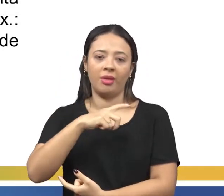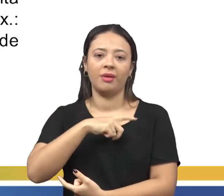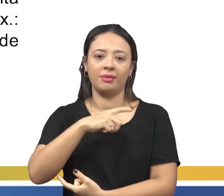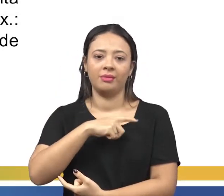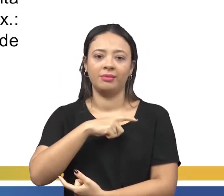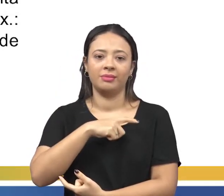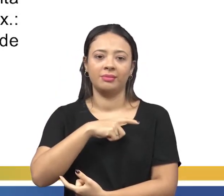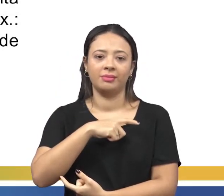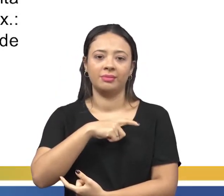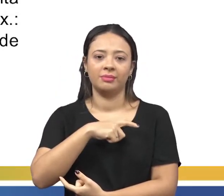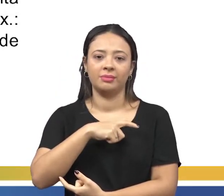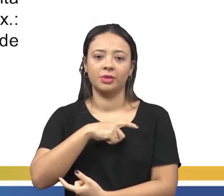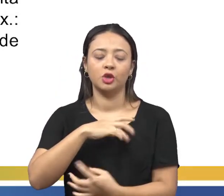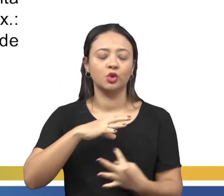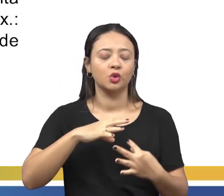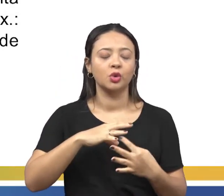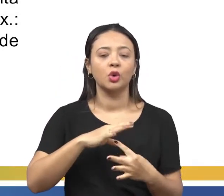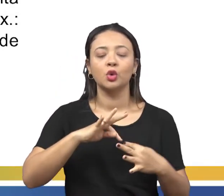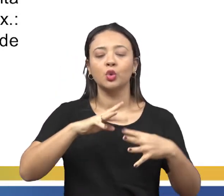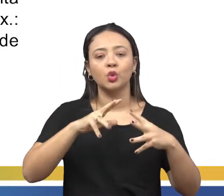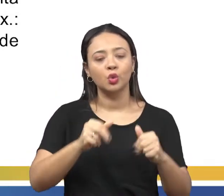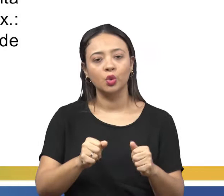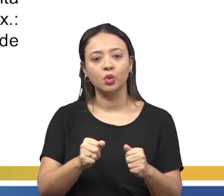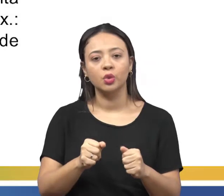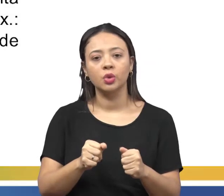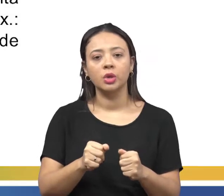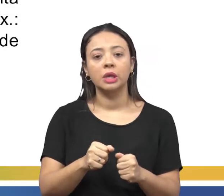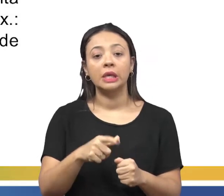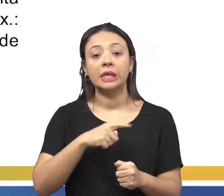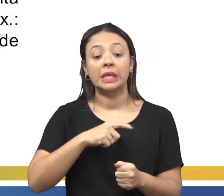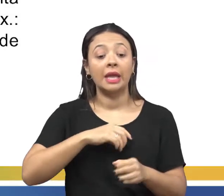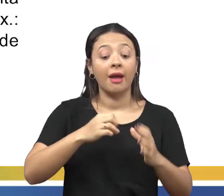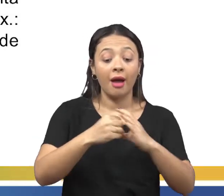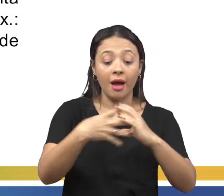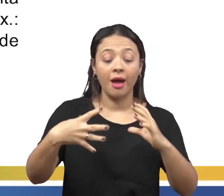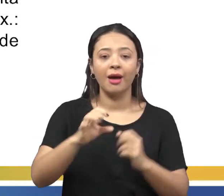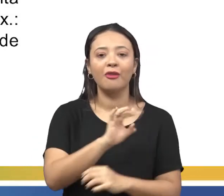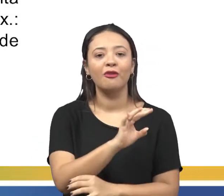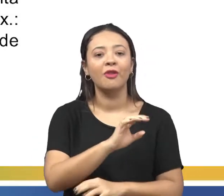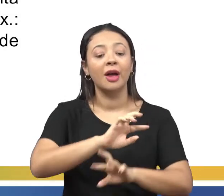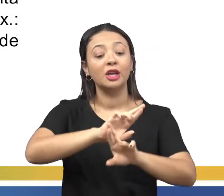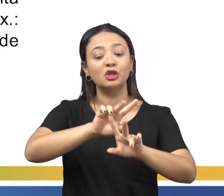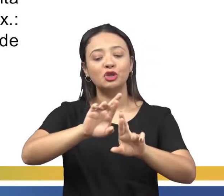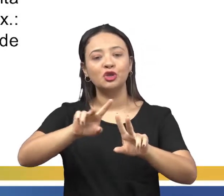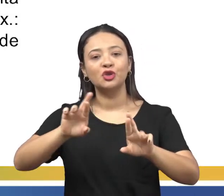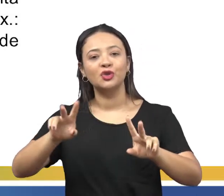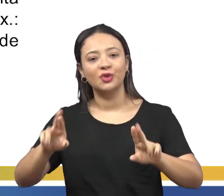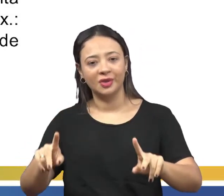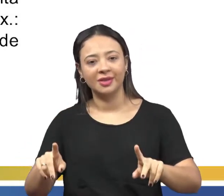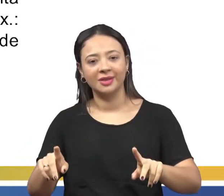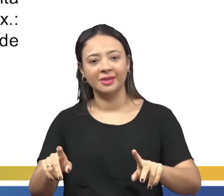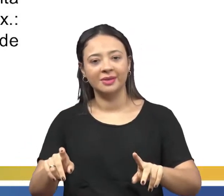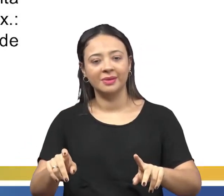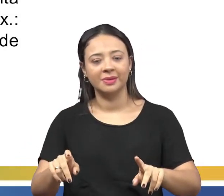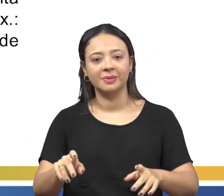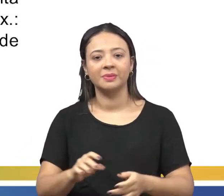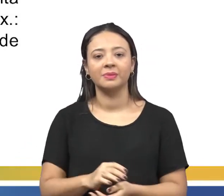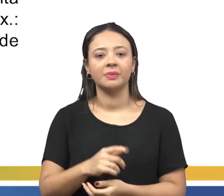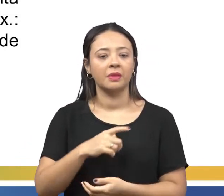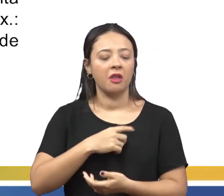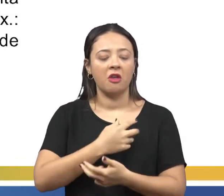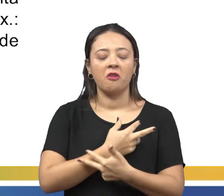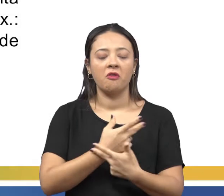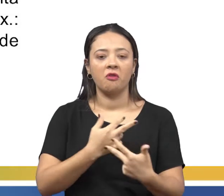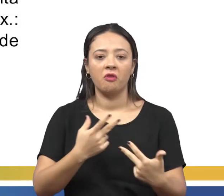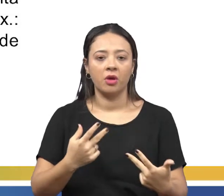fala de diversidade, é a reunião de tudo aquilo que apresenta múltiplos aspectos em que diferencia entre si. Então, nós temos várias diversidades. Então,